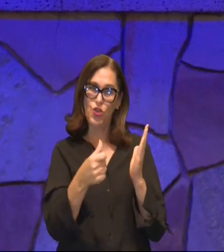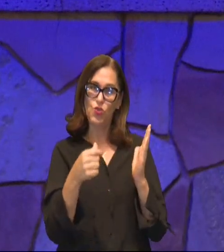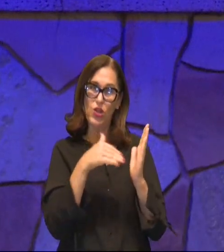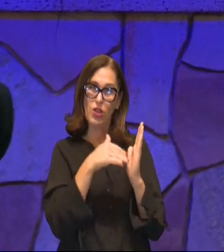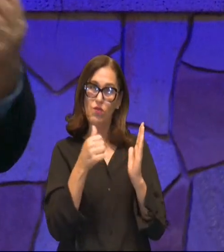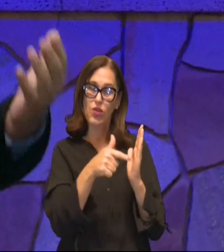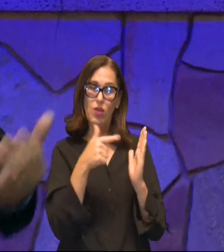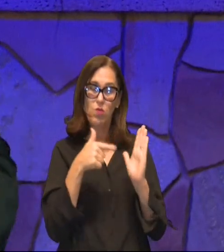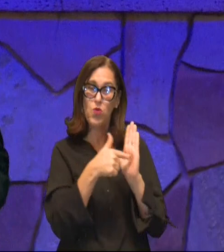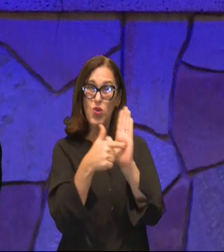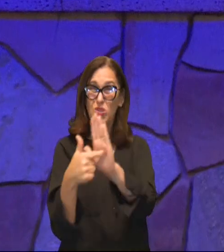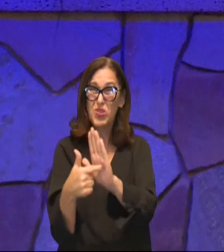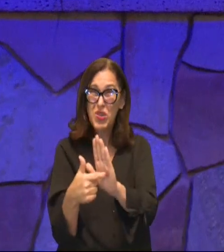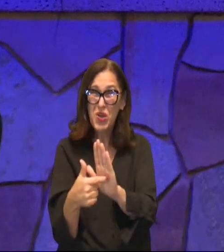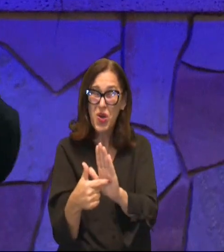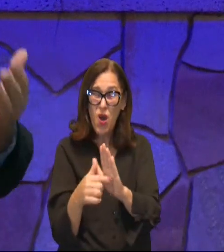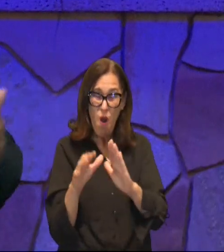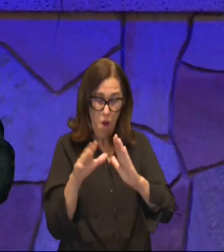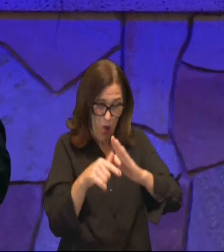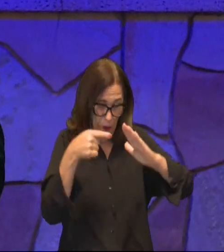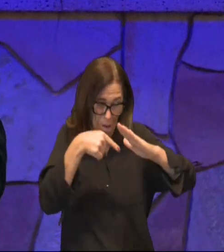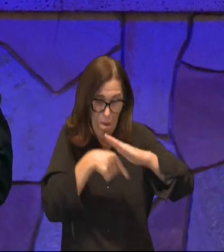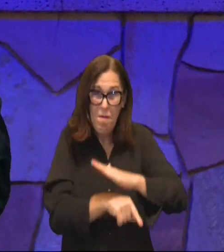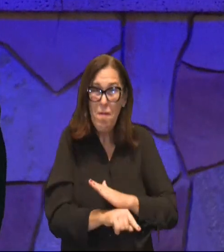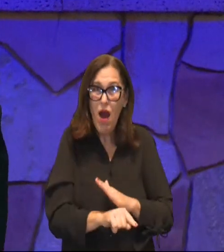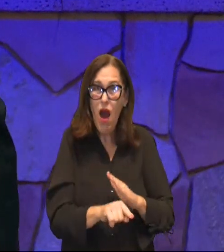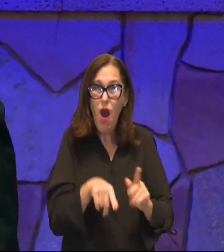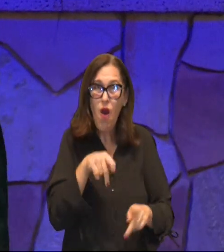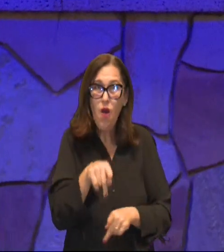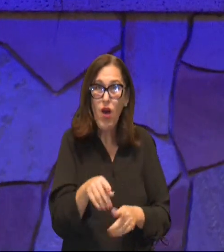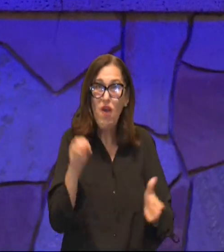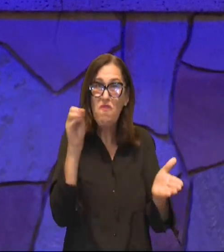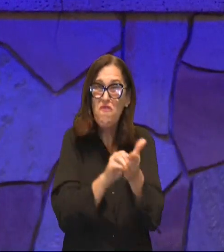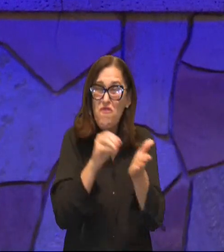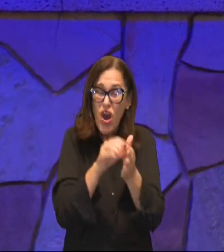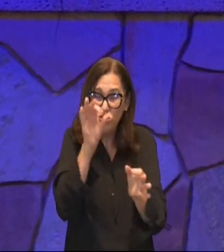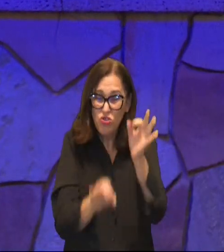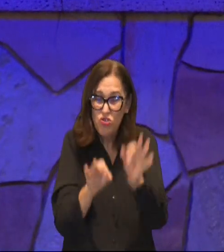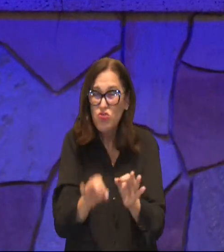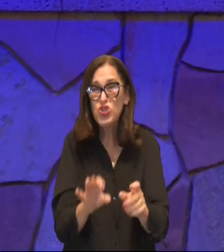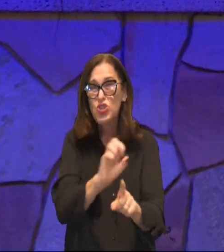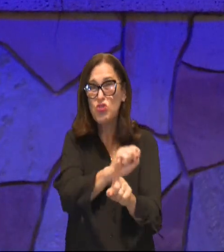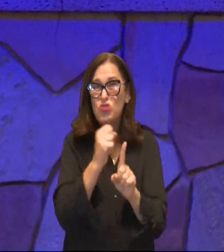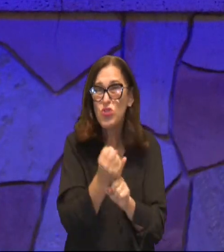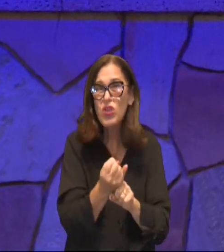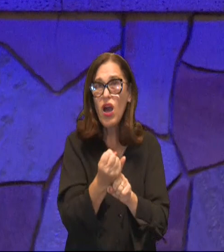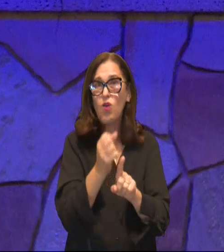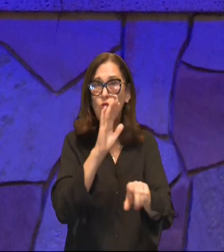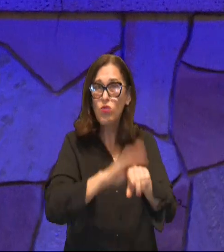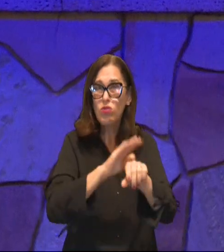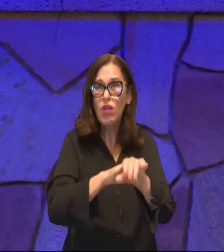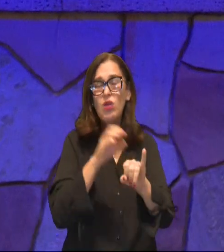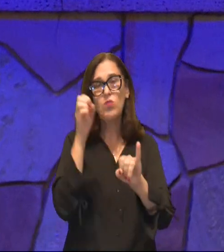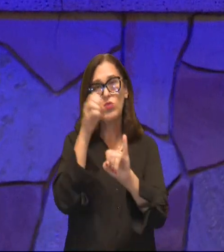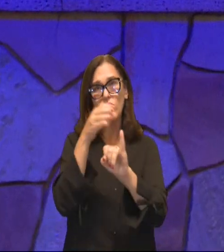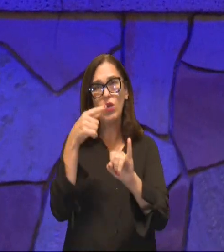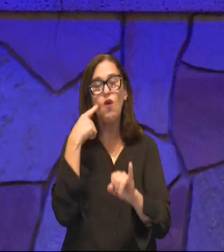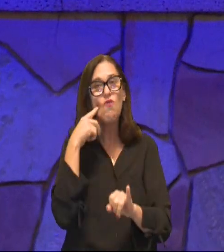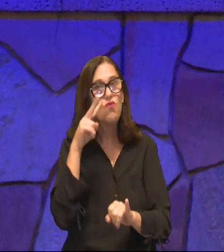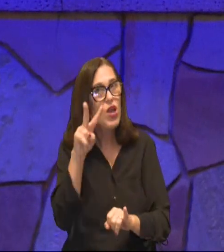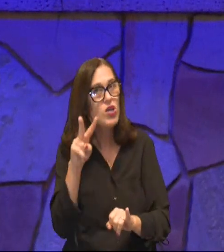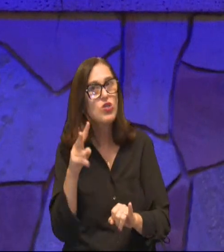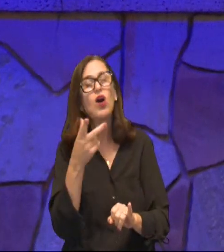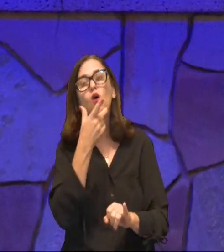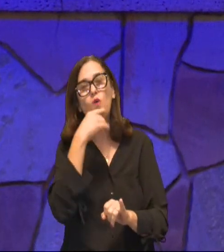uma profunda corrupção, uma tremenda corrupção e injustiça social que prevalecia no seu tempo. Vejam como o Senhor